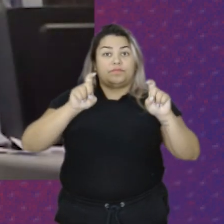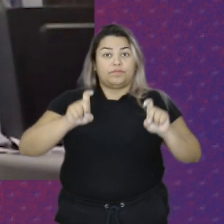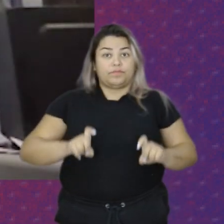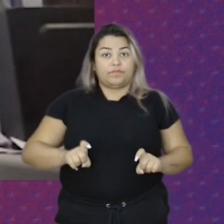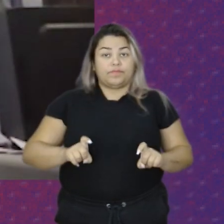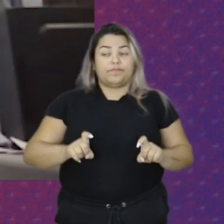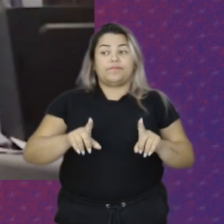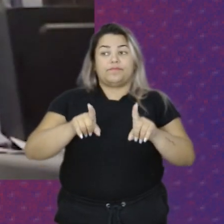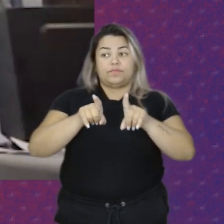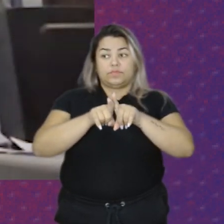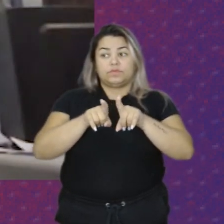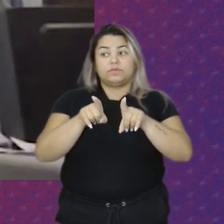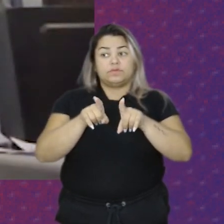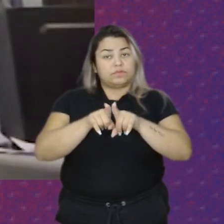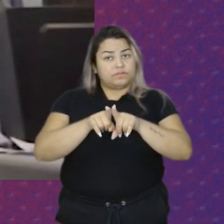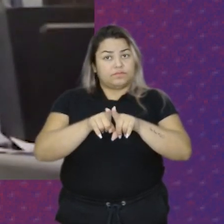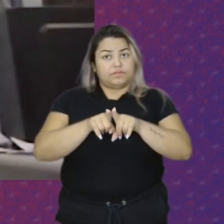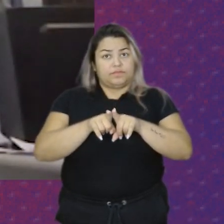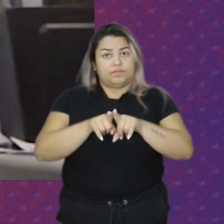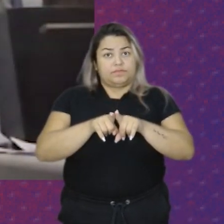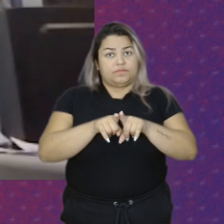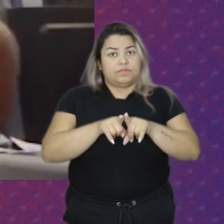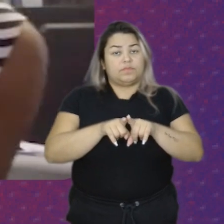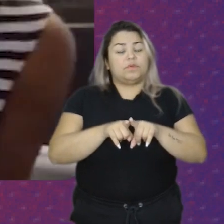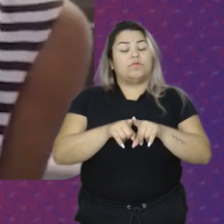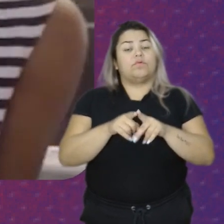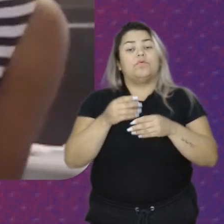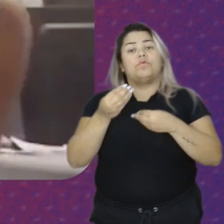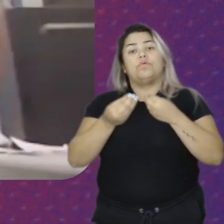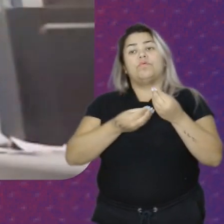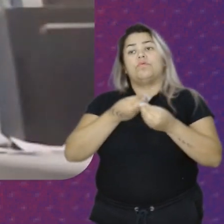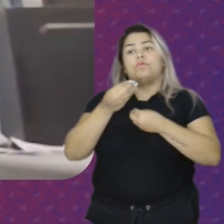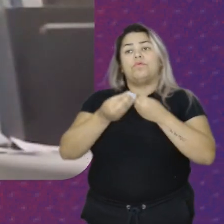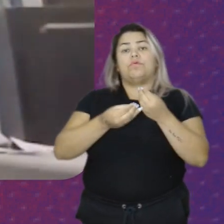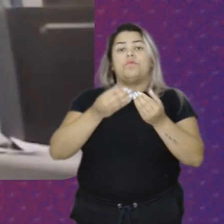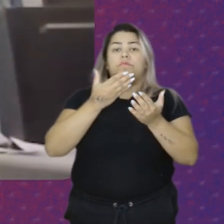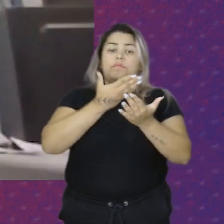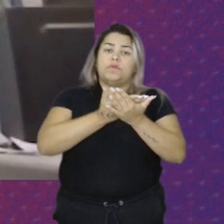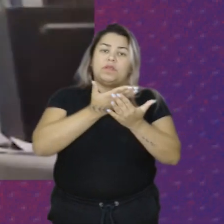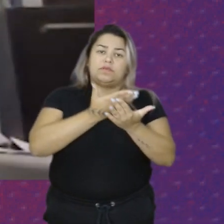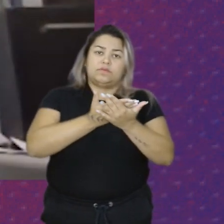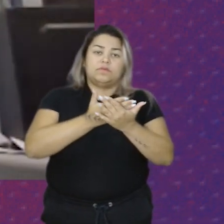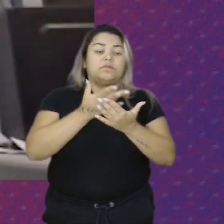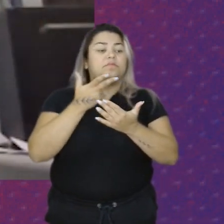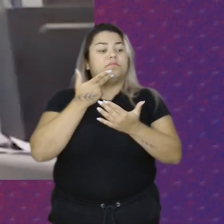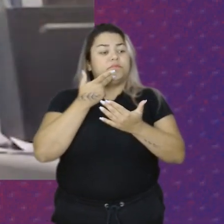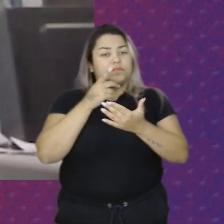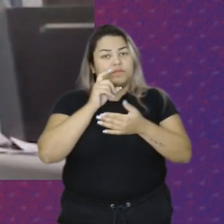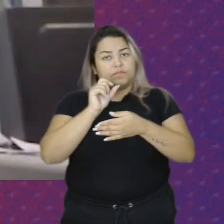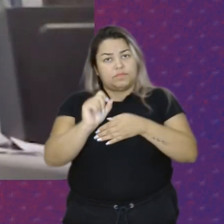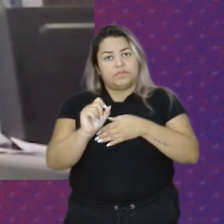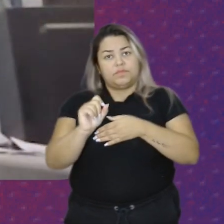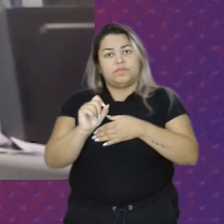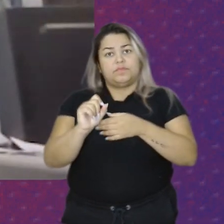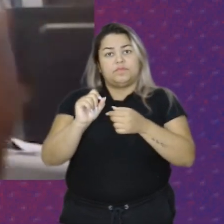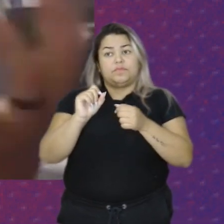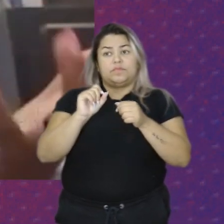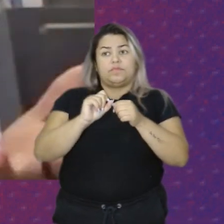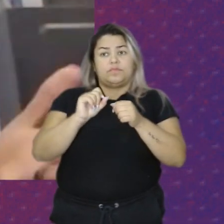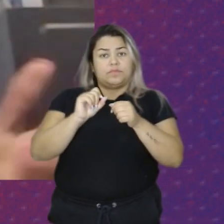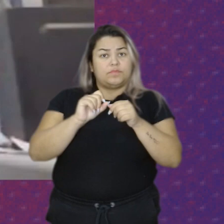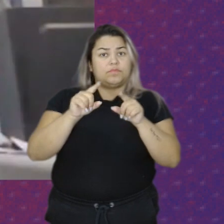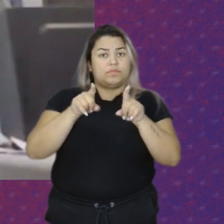tempo nas nossas mãos, como uma máquina, tanto para estudos, como uma máquina também para você aprender de